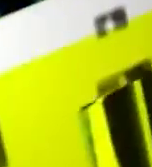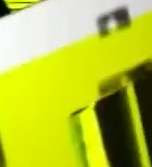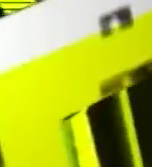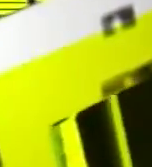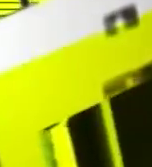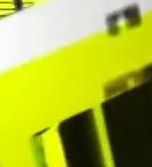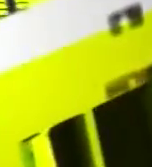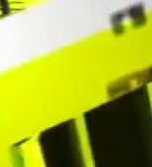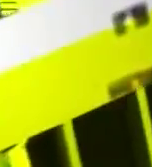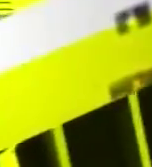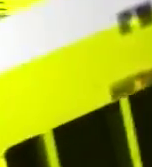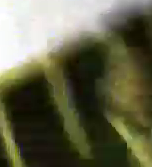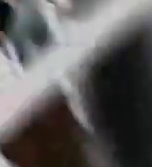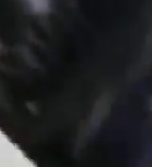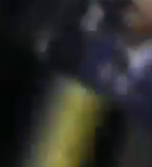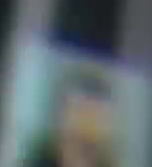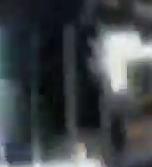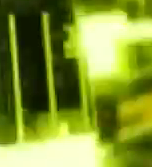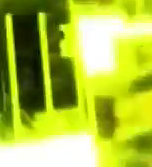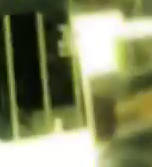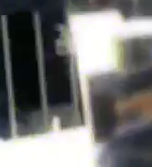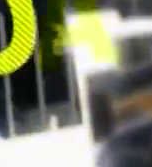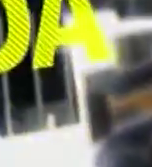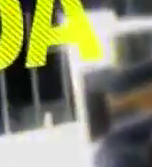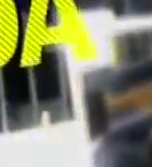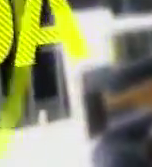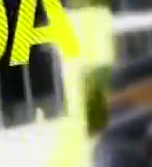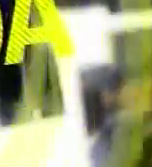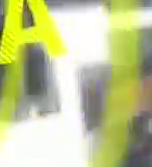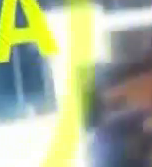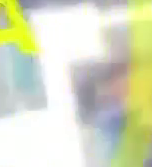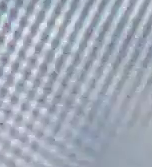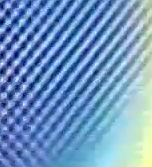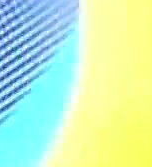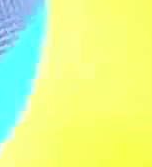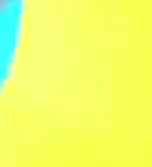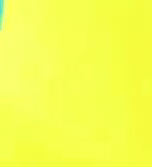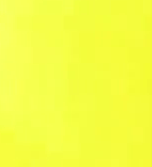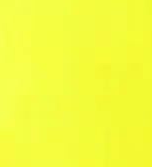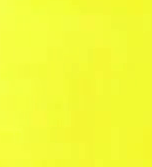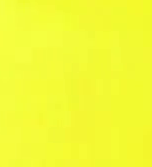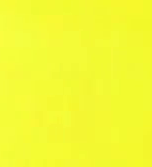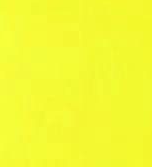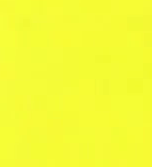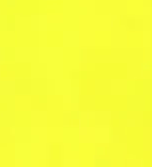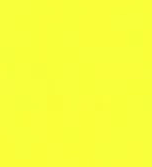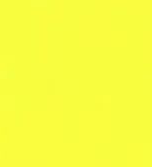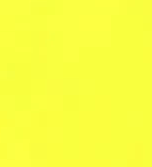Um segundo encaminhamento. Ministério de Santos, no meu estado de São Paulo.